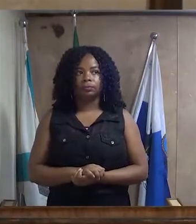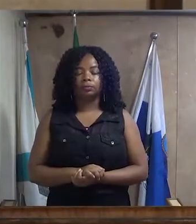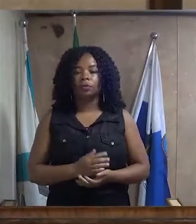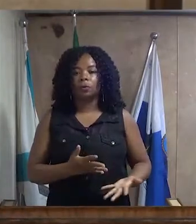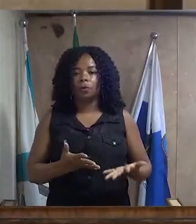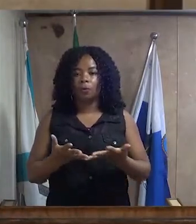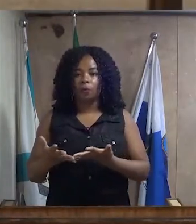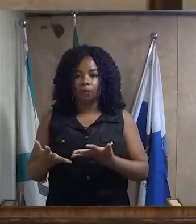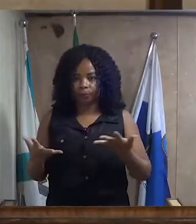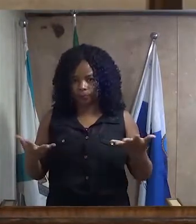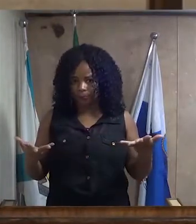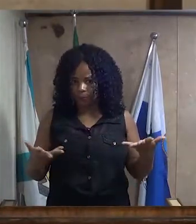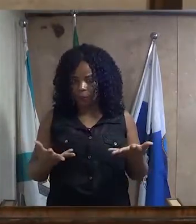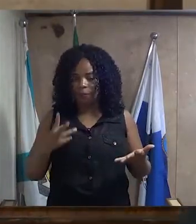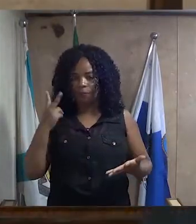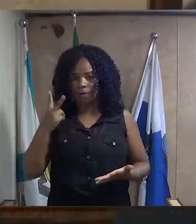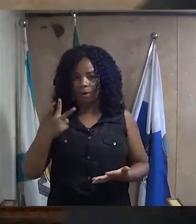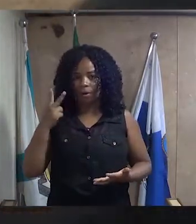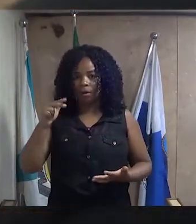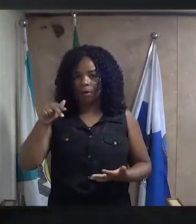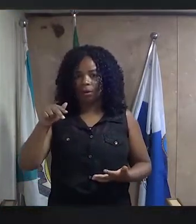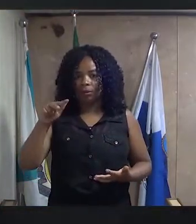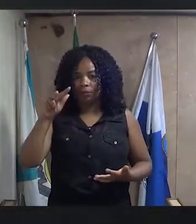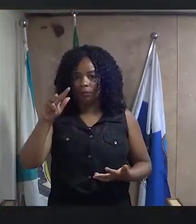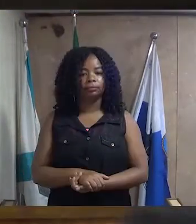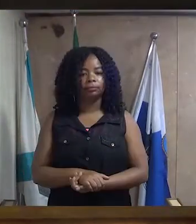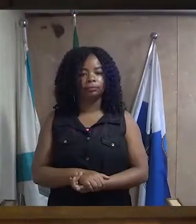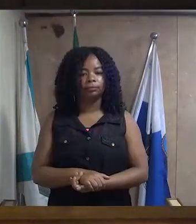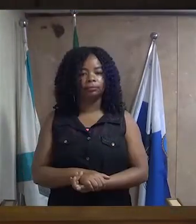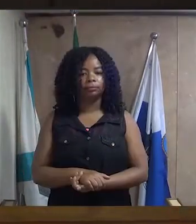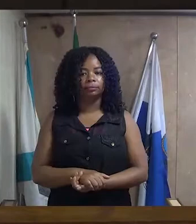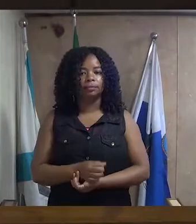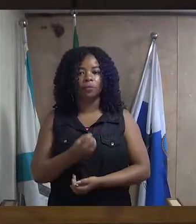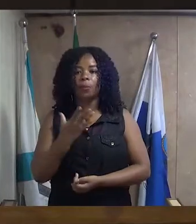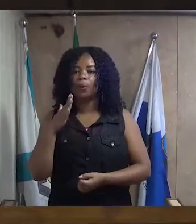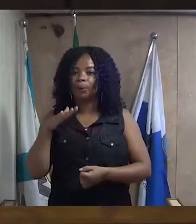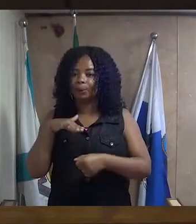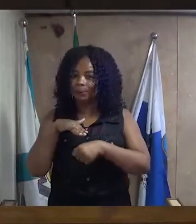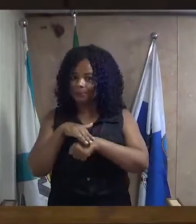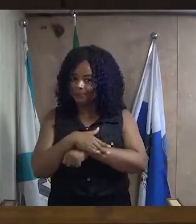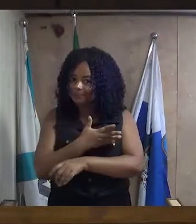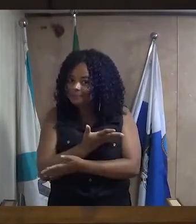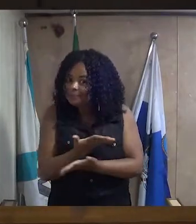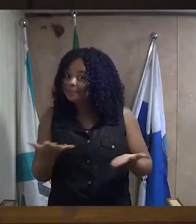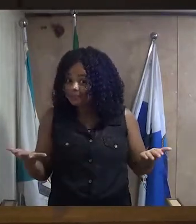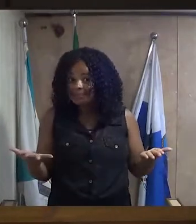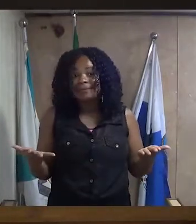Convido nesse momento o vereador Vitinho Grandão. Boa noite a todos.